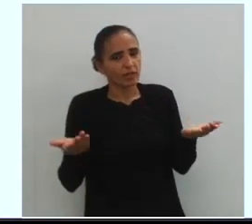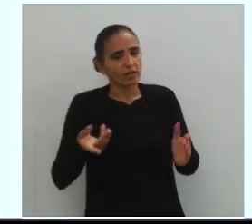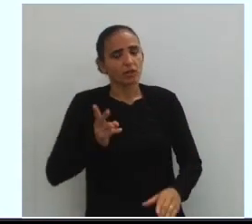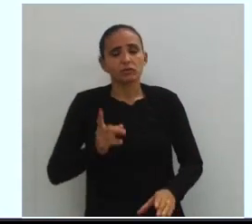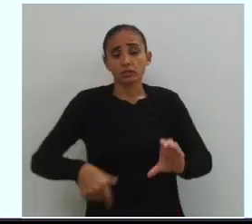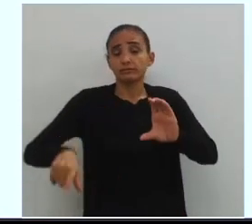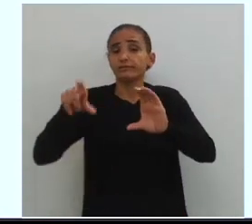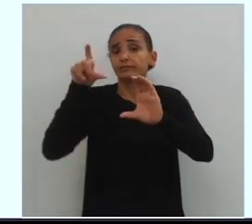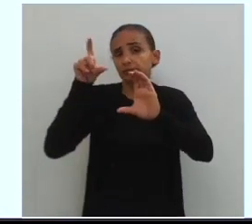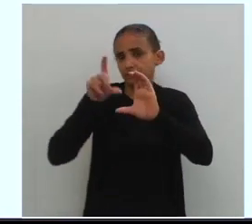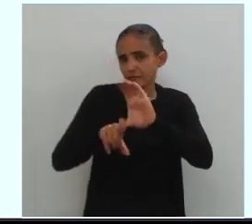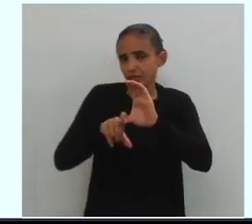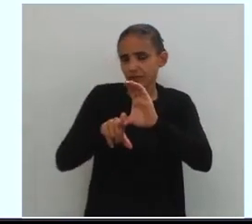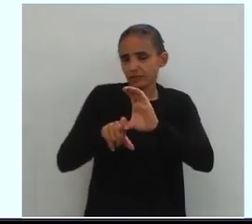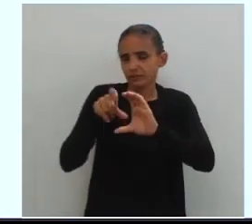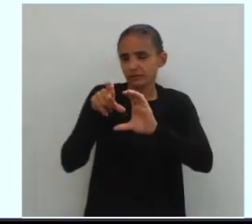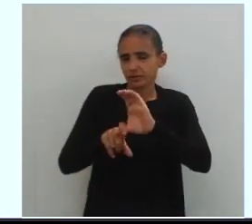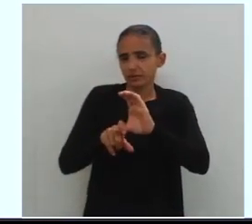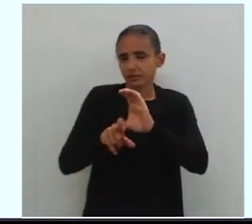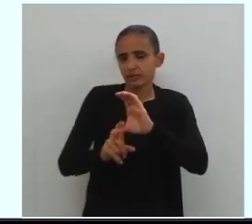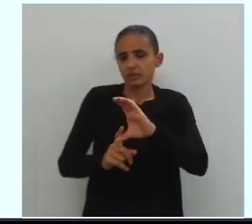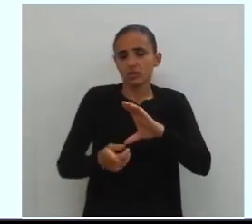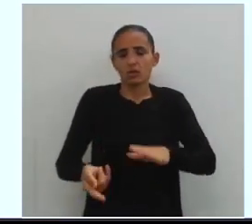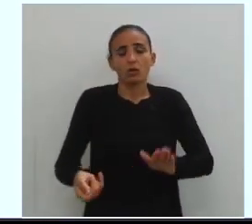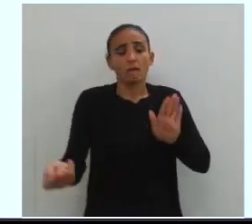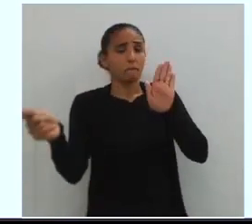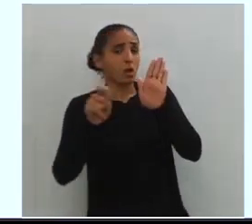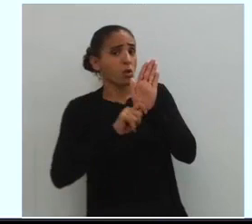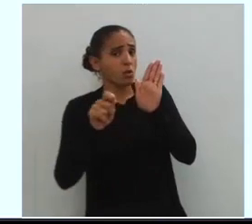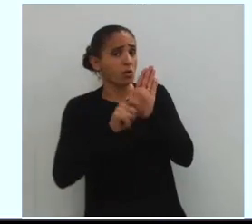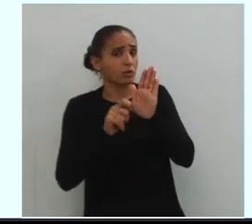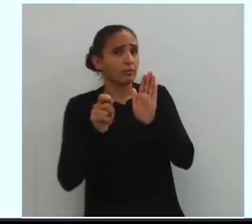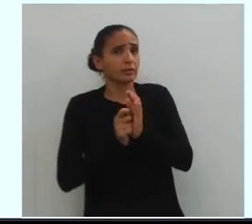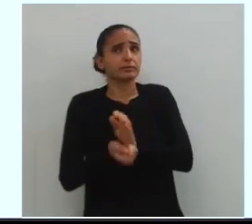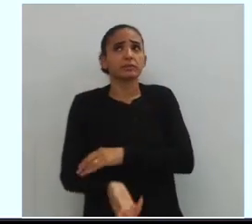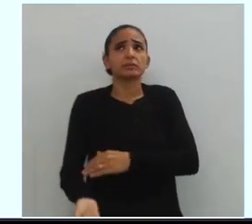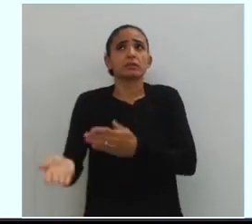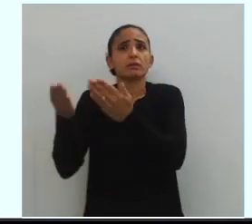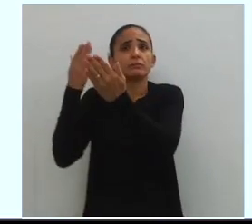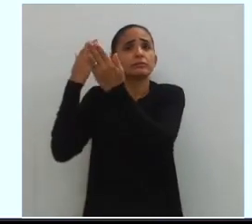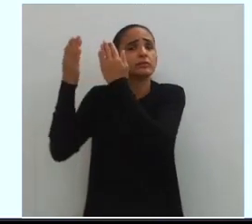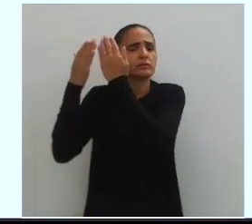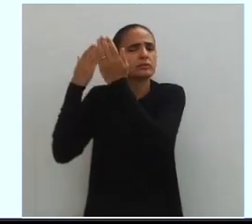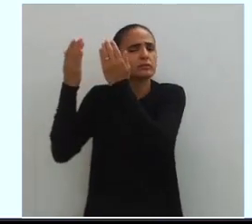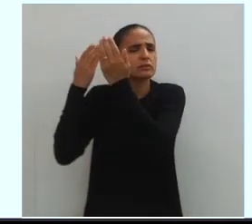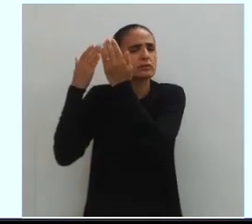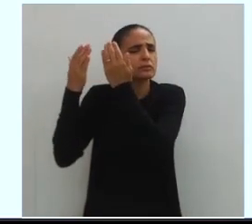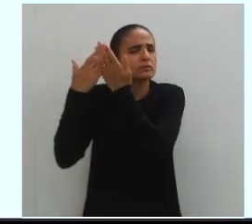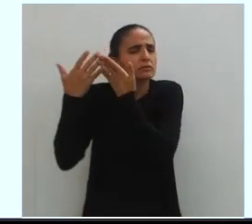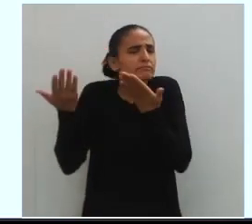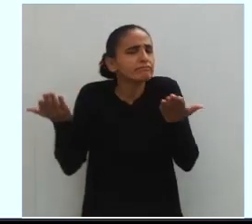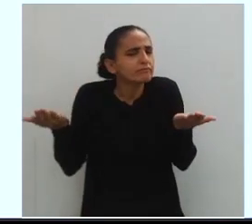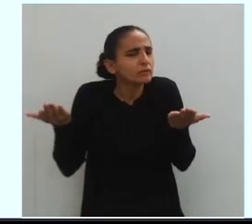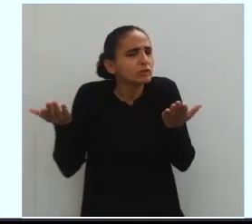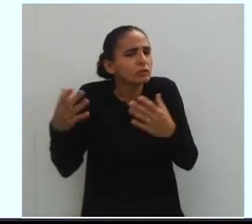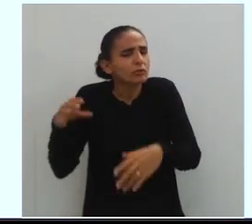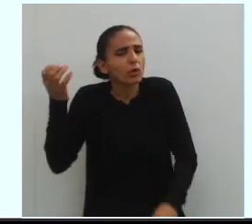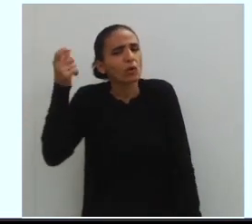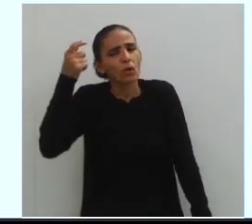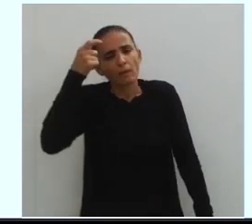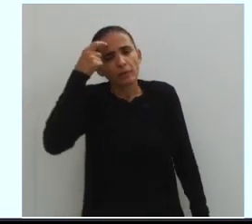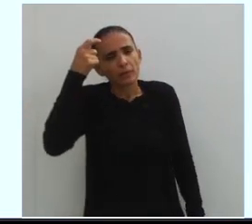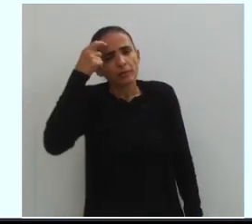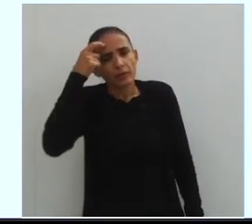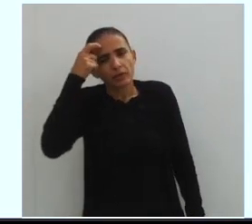aí sobre a dependência ela pode ser psicológica, né? Psicológica e também